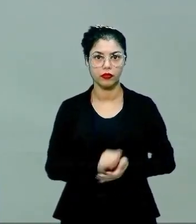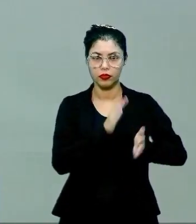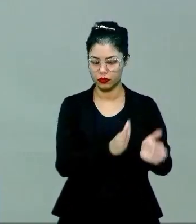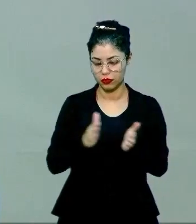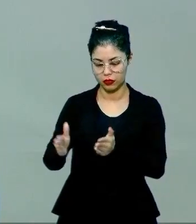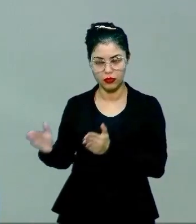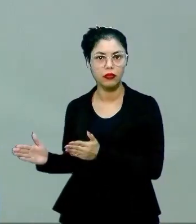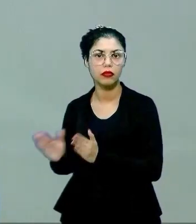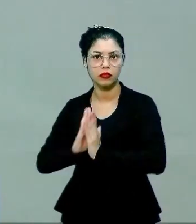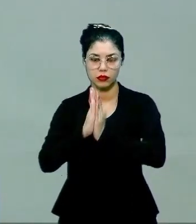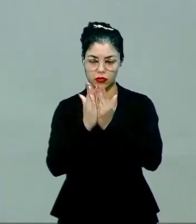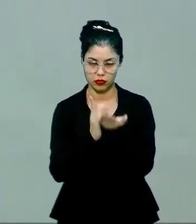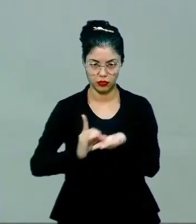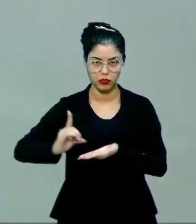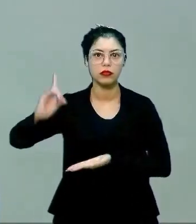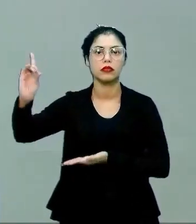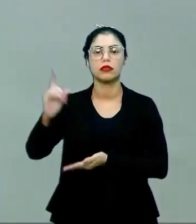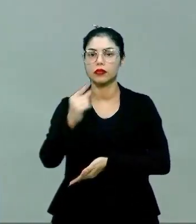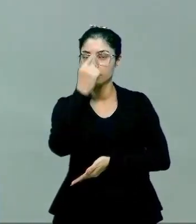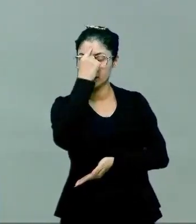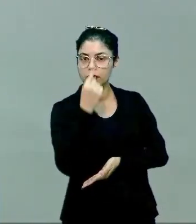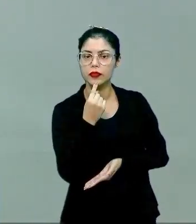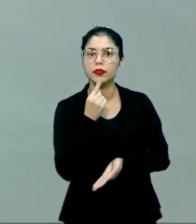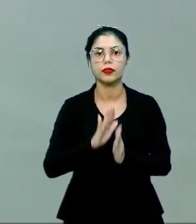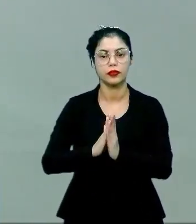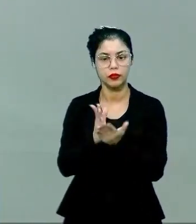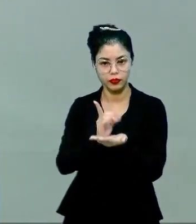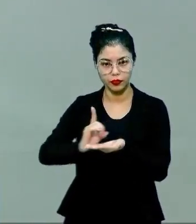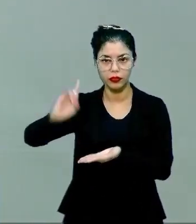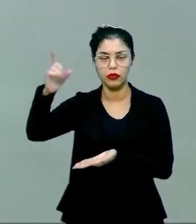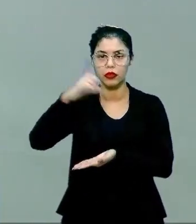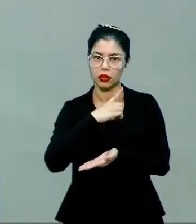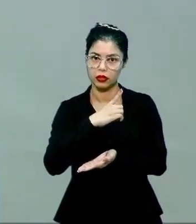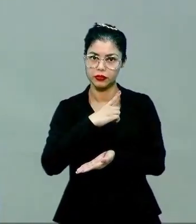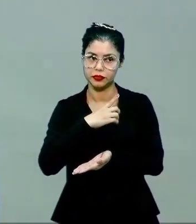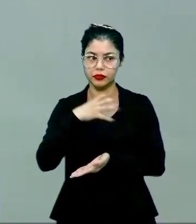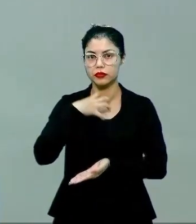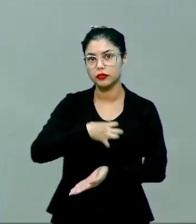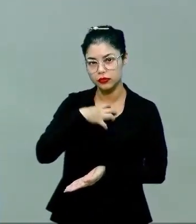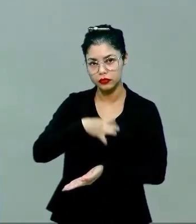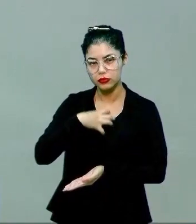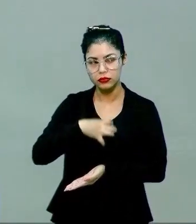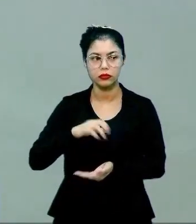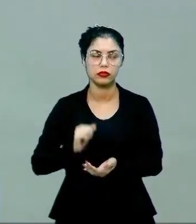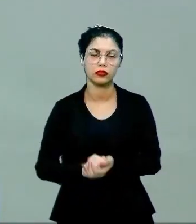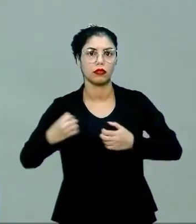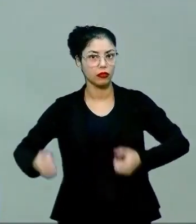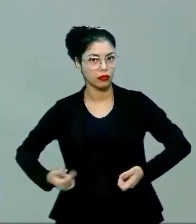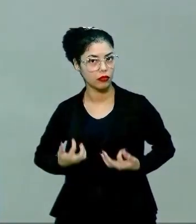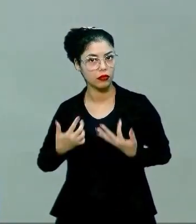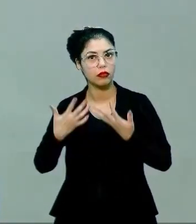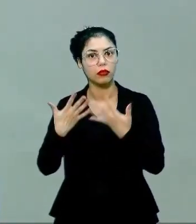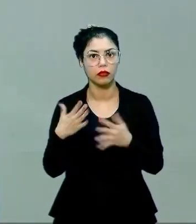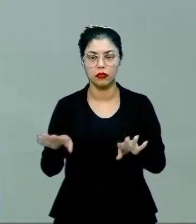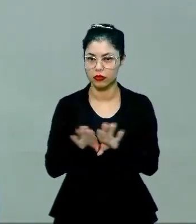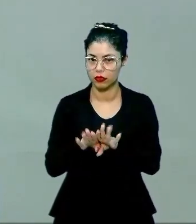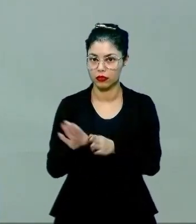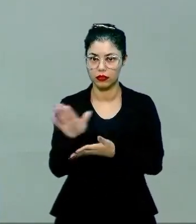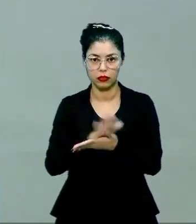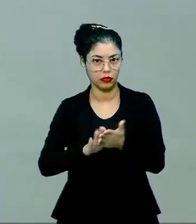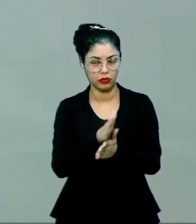passos da Bíblia, né, cenas bíblicas que tenham essa questão do sentimento, da emoção. Então,